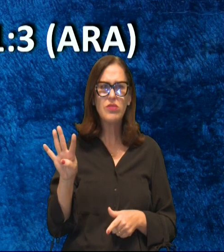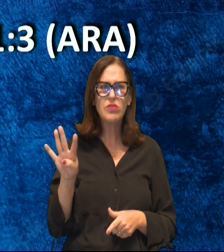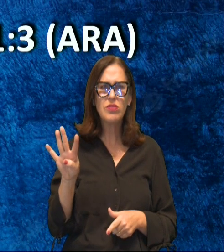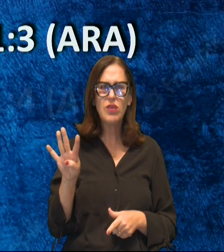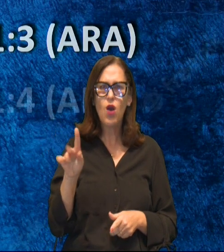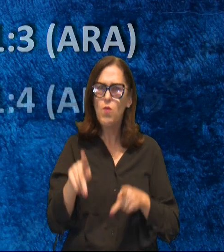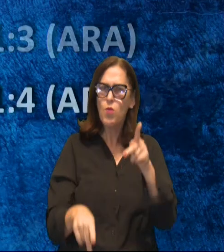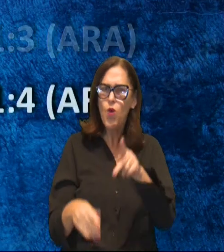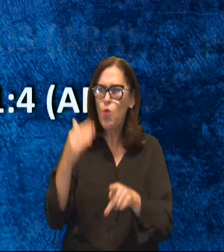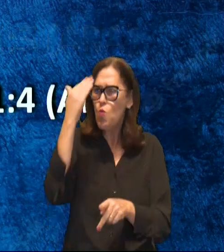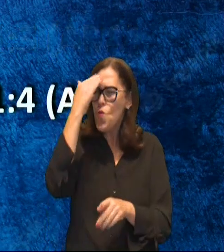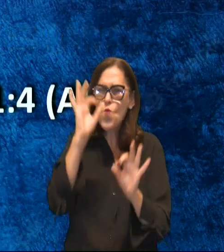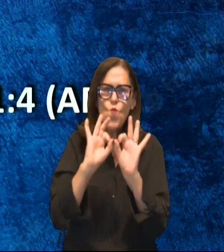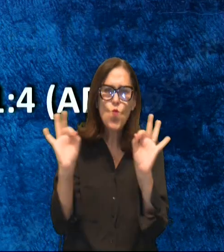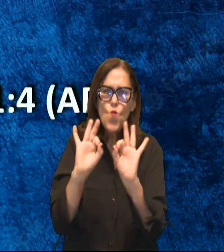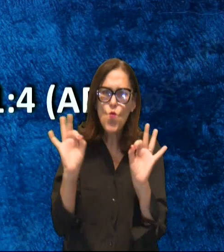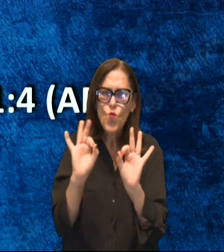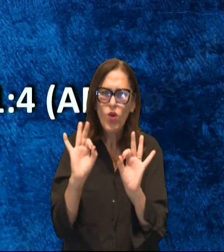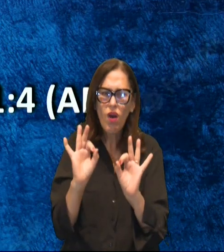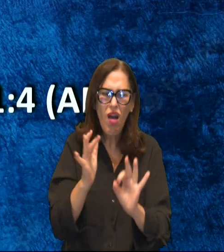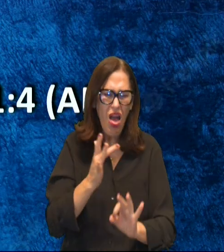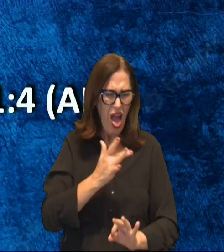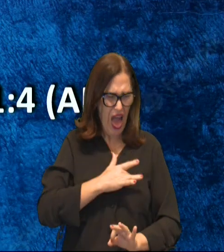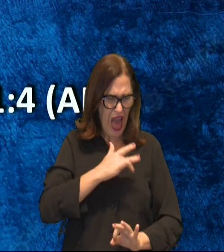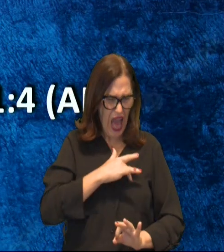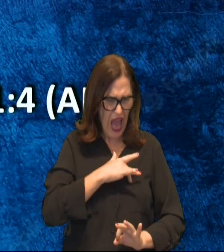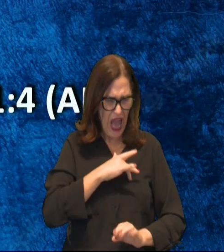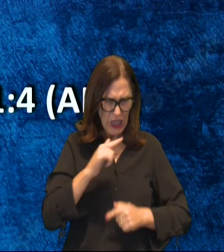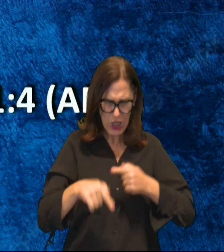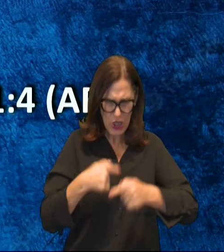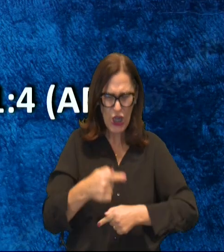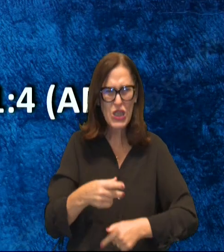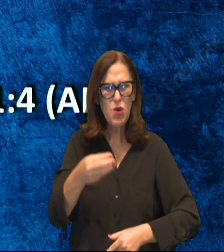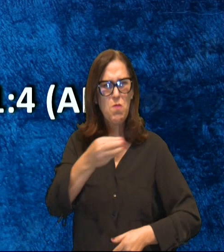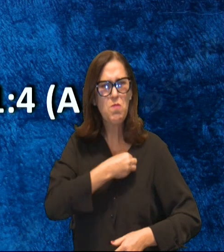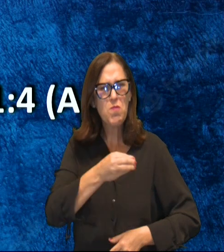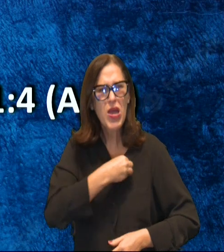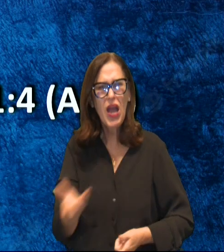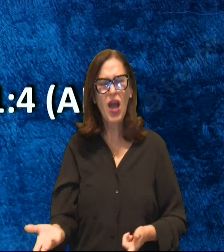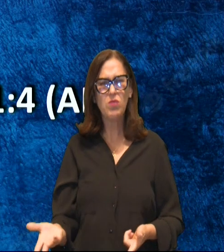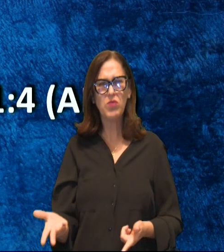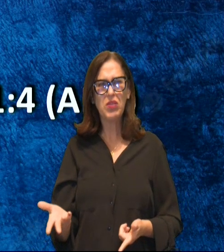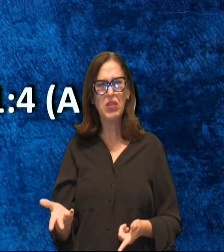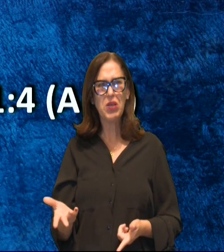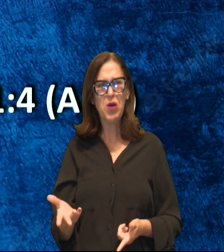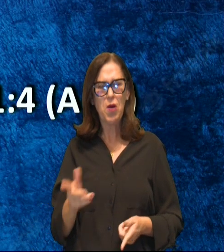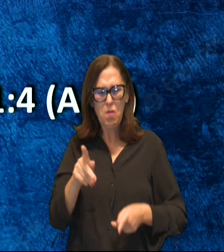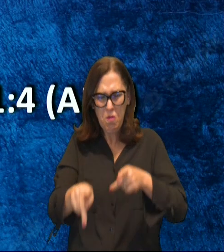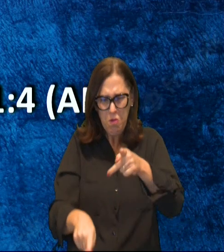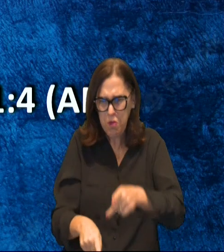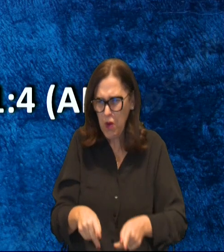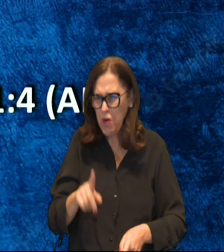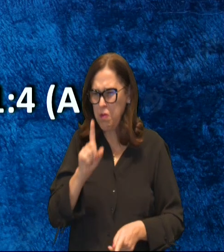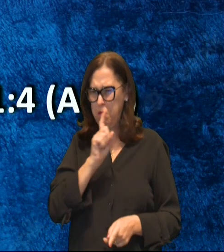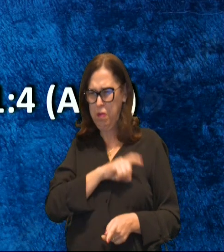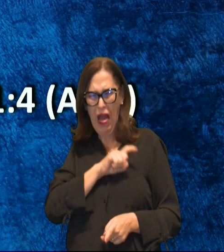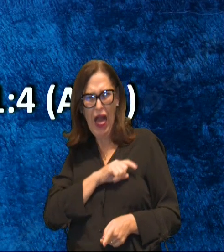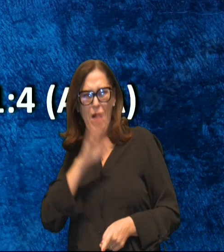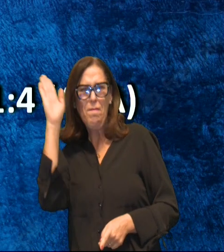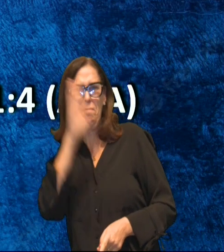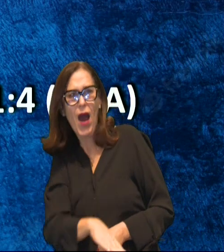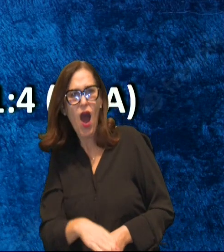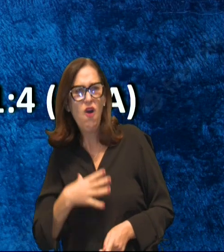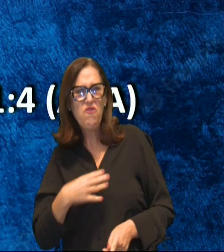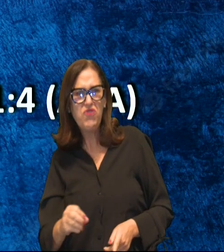entende. Ai desta geração pecaminosa, povo carregado de iniquidade, raça de malignos,